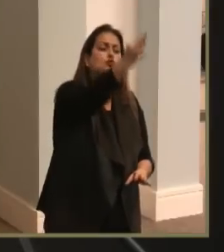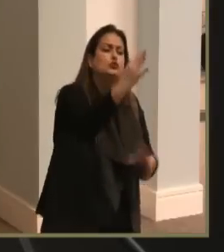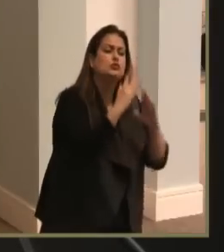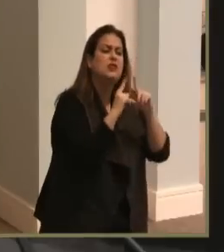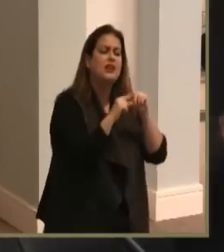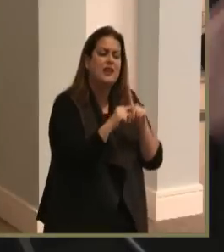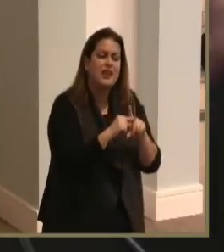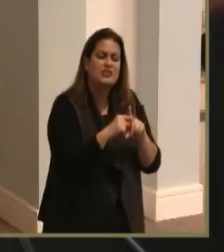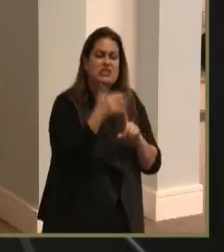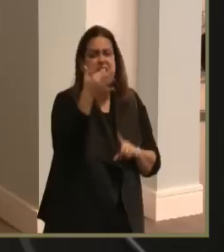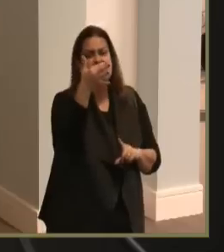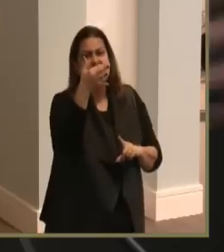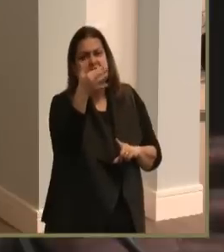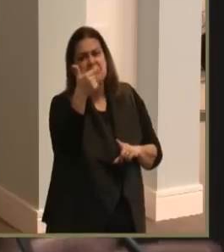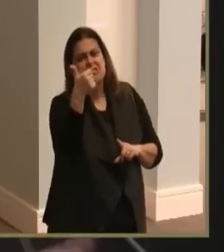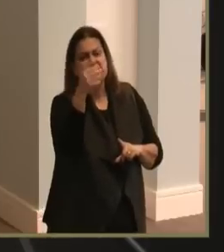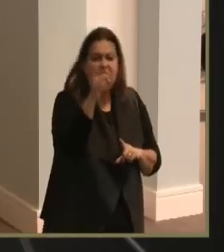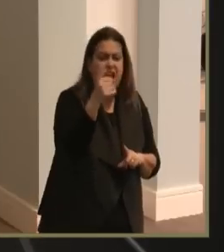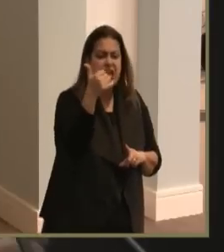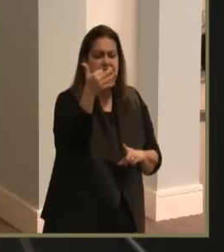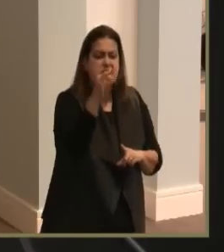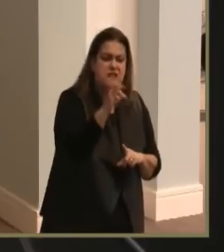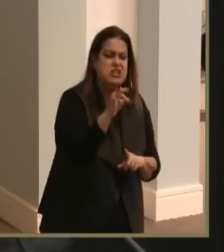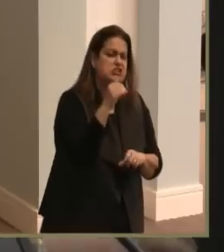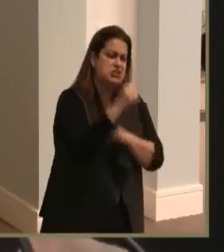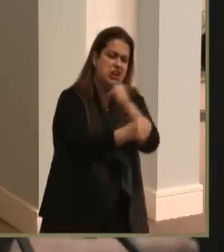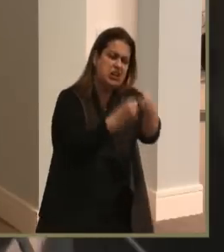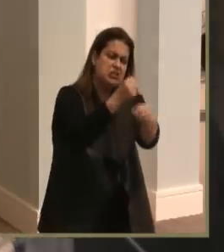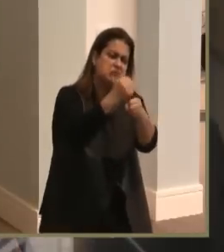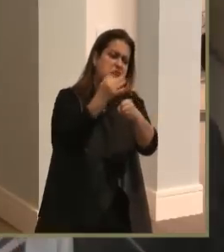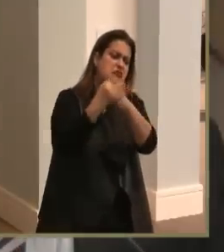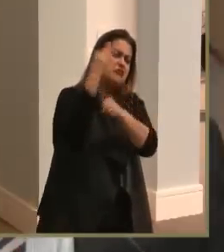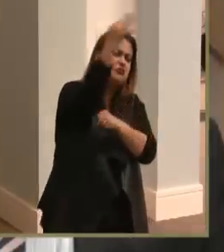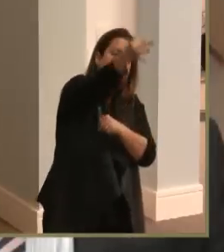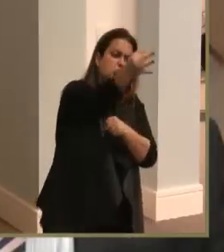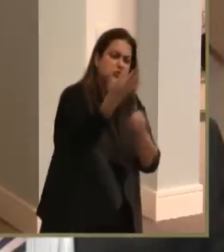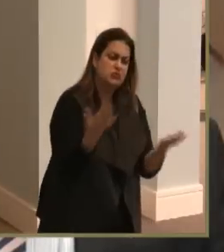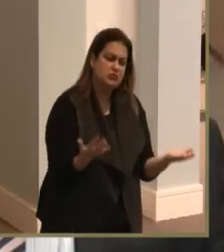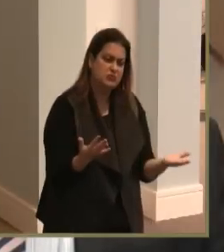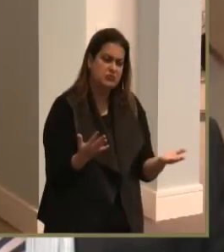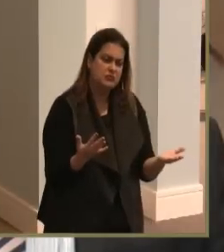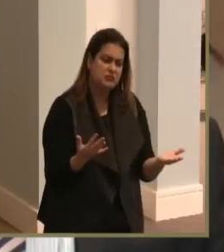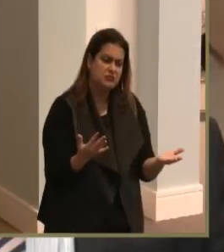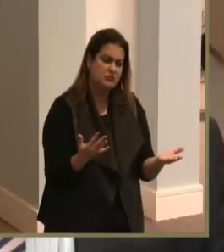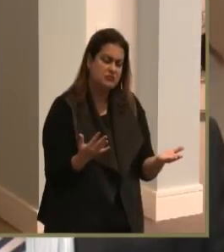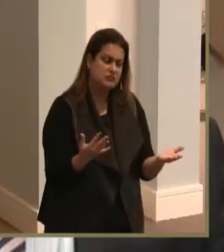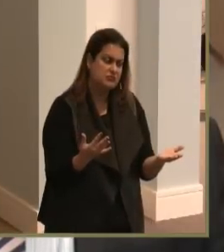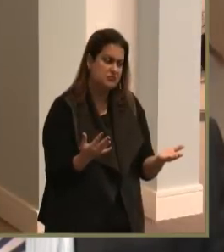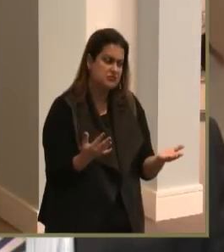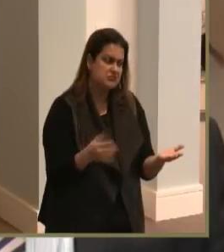30 anos, como que nós estaremos prontos para enfrentar os desafios de uma geração que irá morrer?